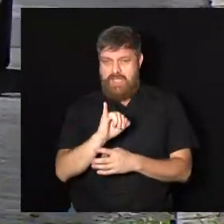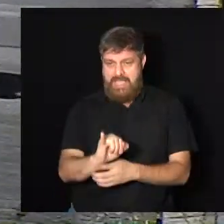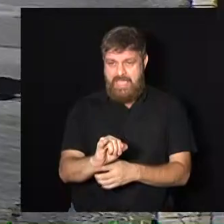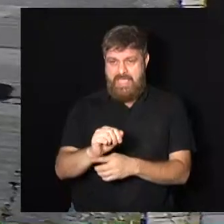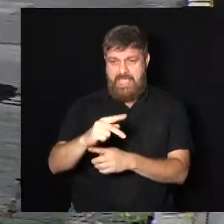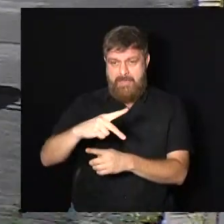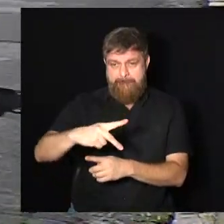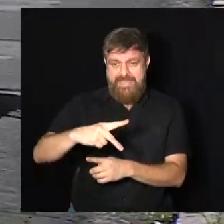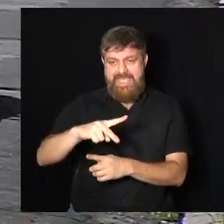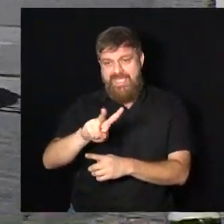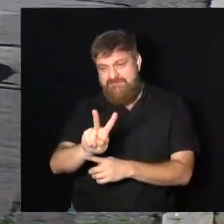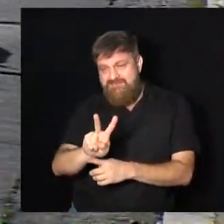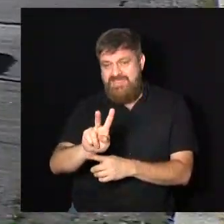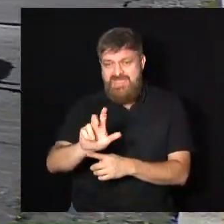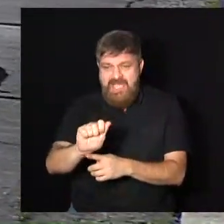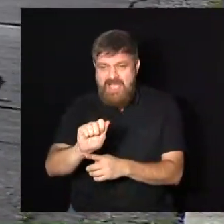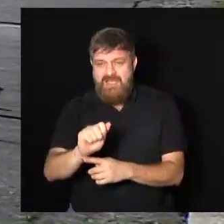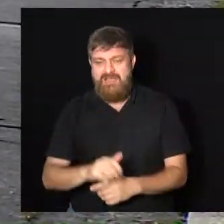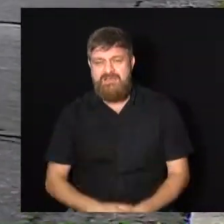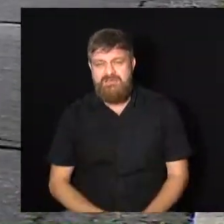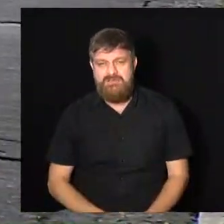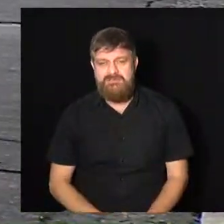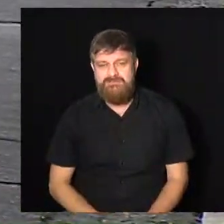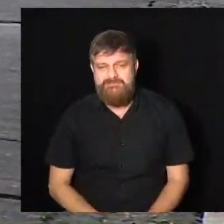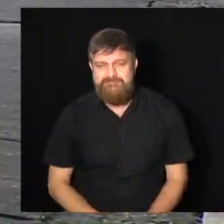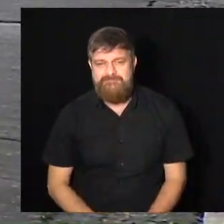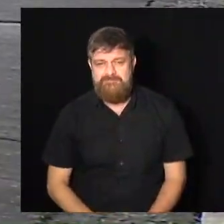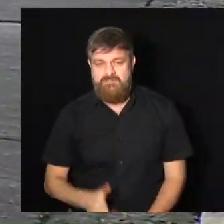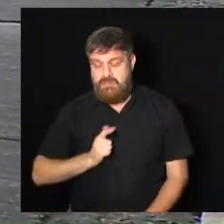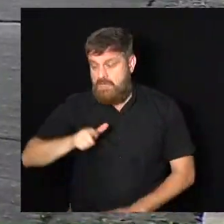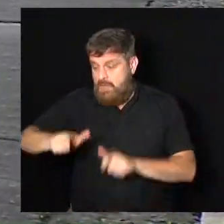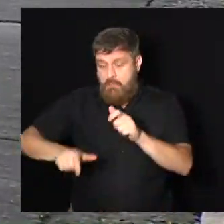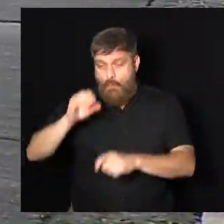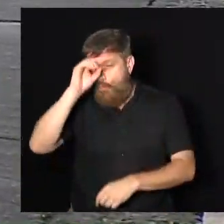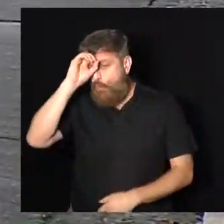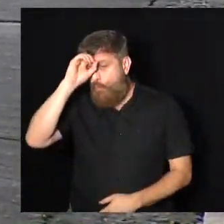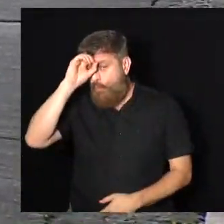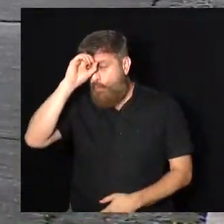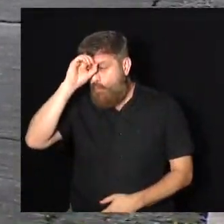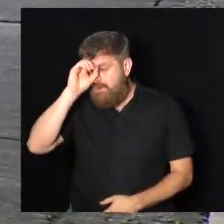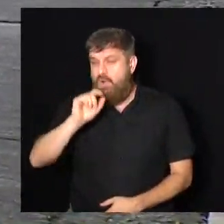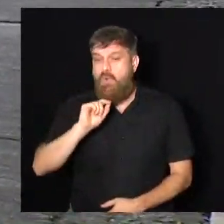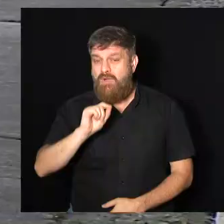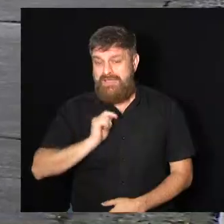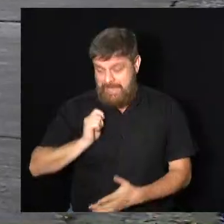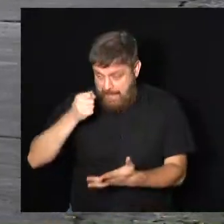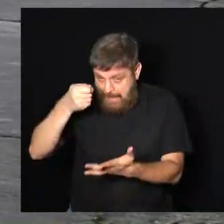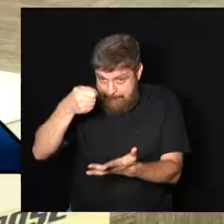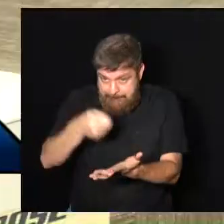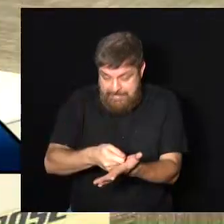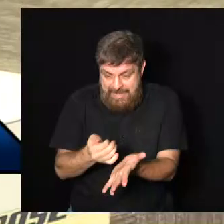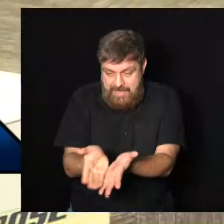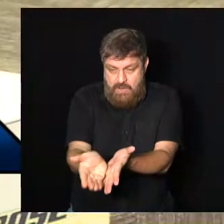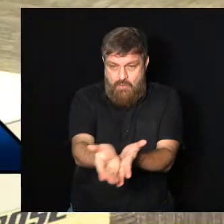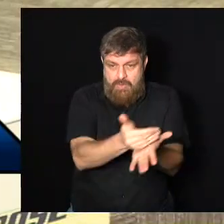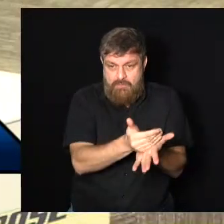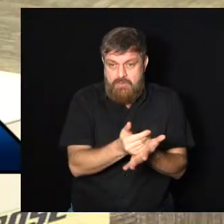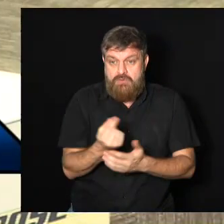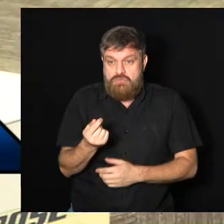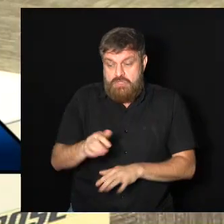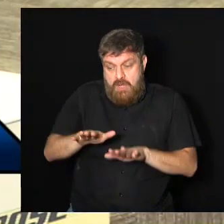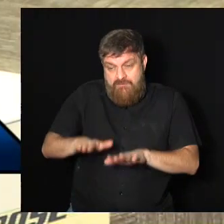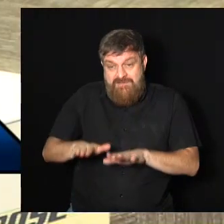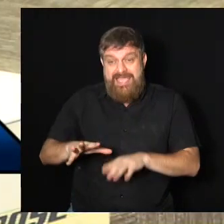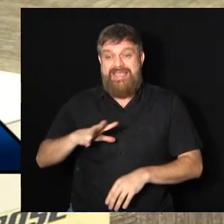com esse tributo do IPVA na cidade de Campinas. A maioria das pessoas não sabe que o IPVA que ela paga fica na